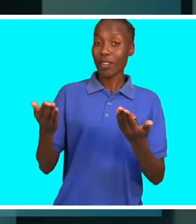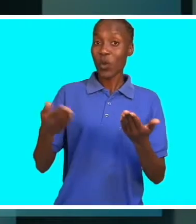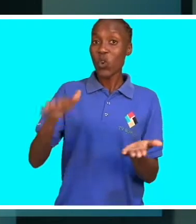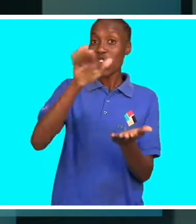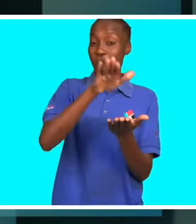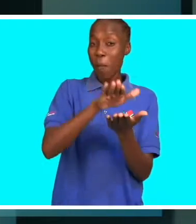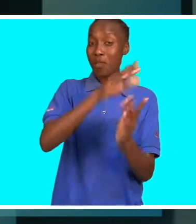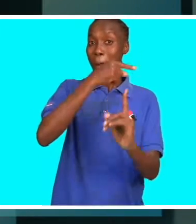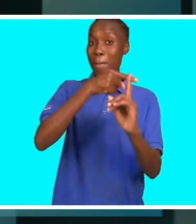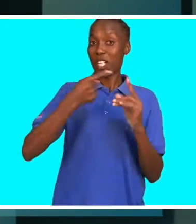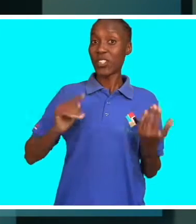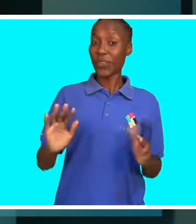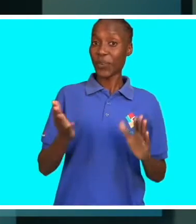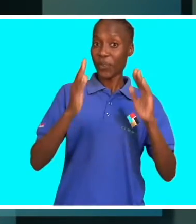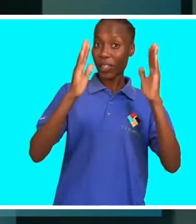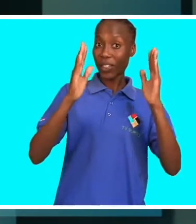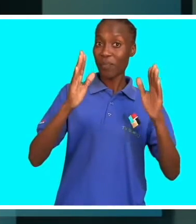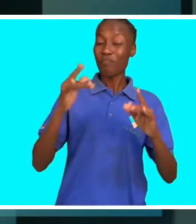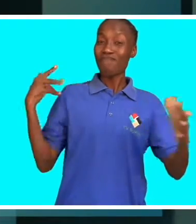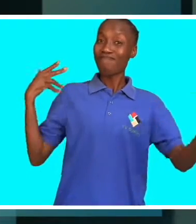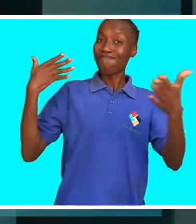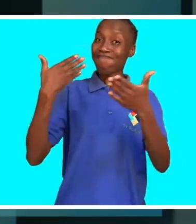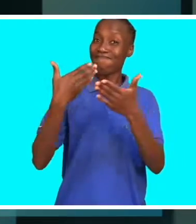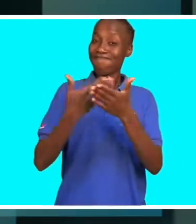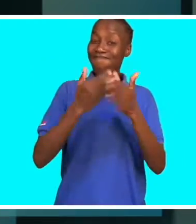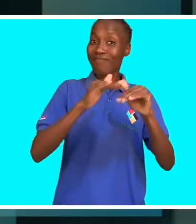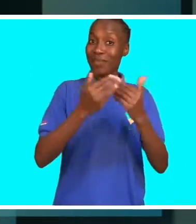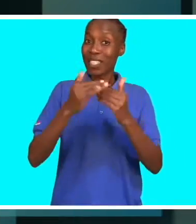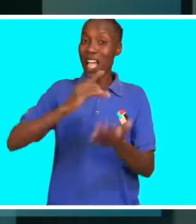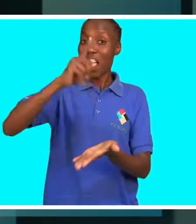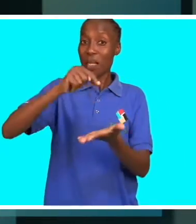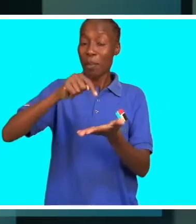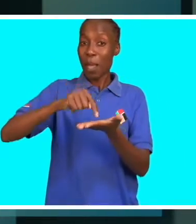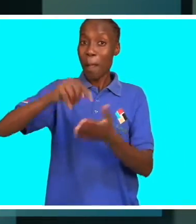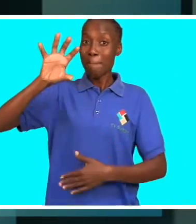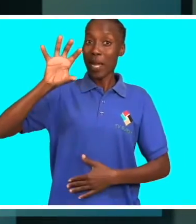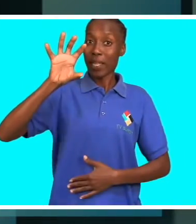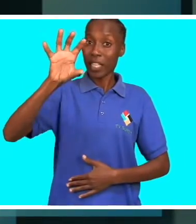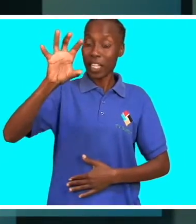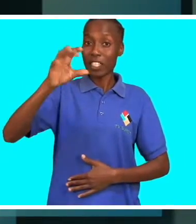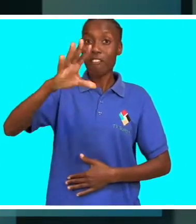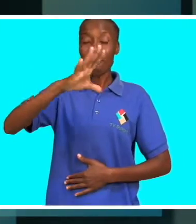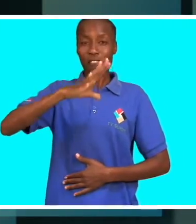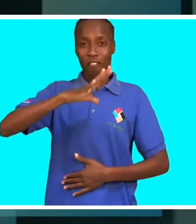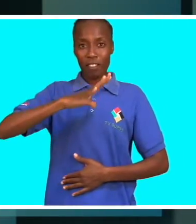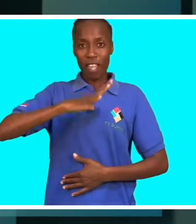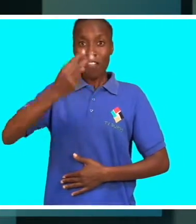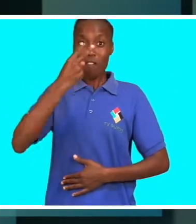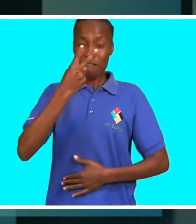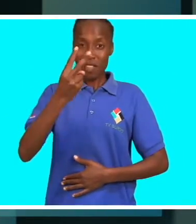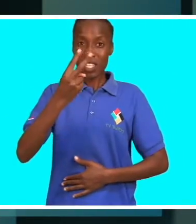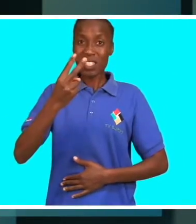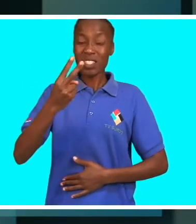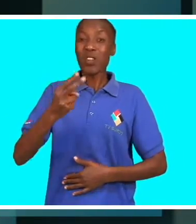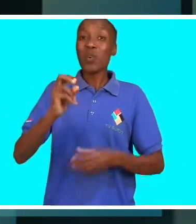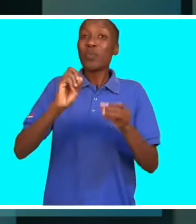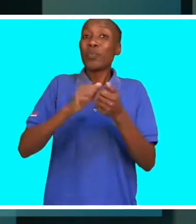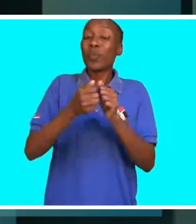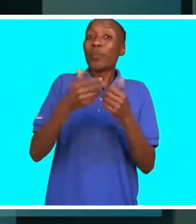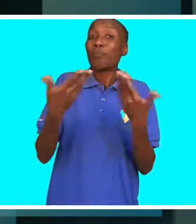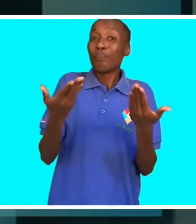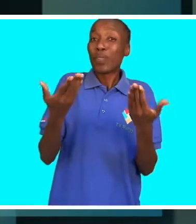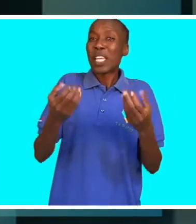Está no ar o seu espaço Mais Vida. Ao longo desses dias, a capital do país não só tem se registrado